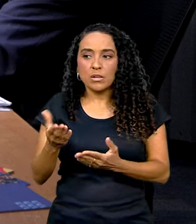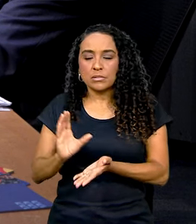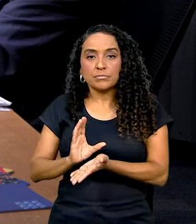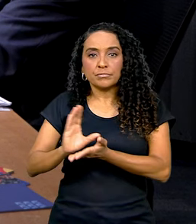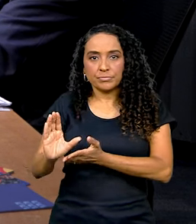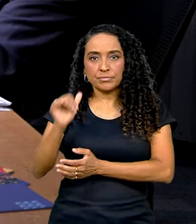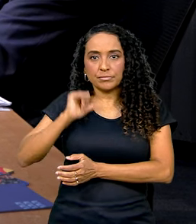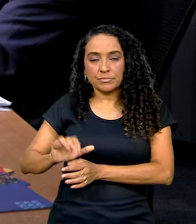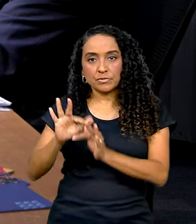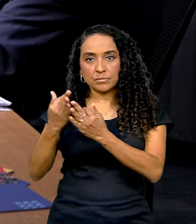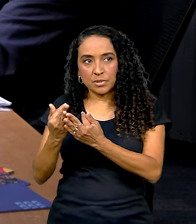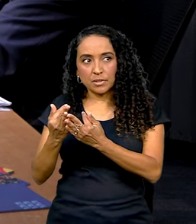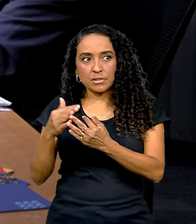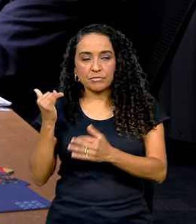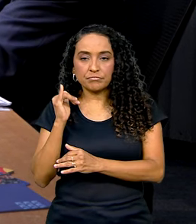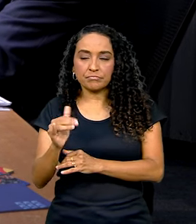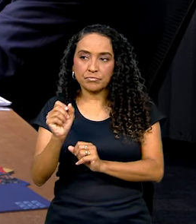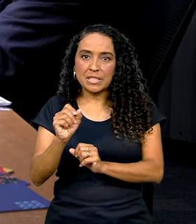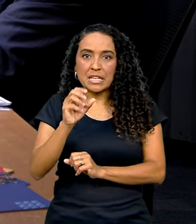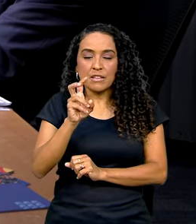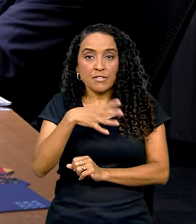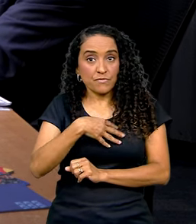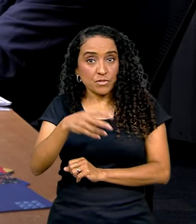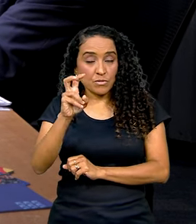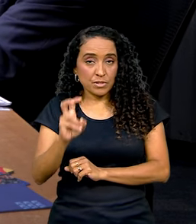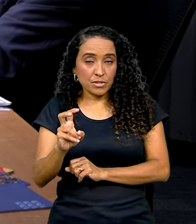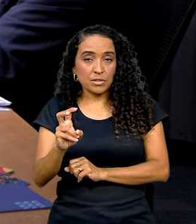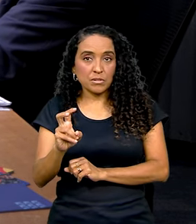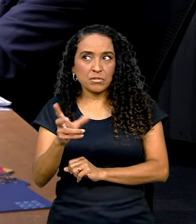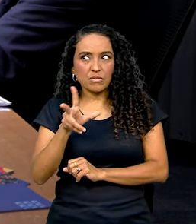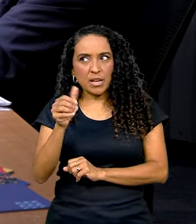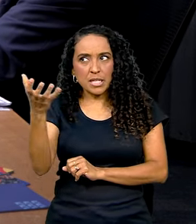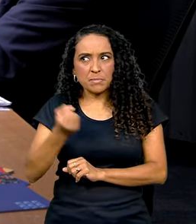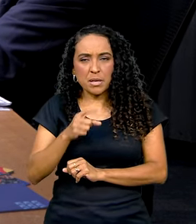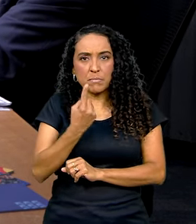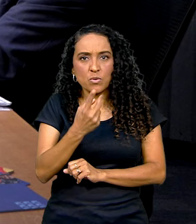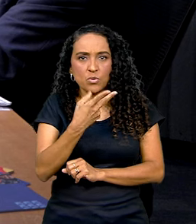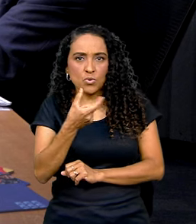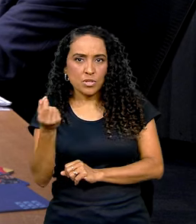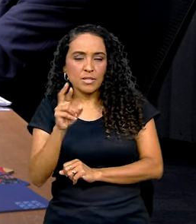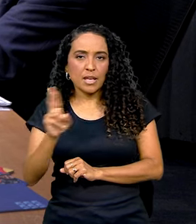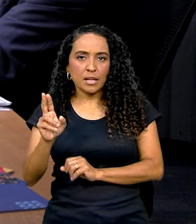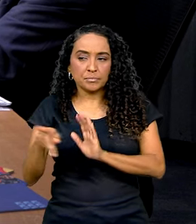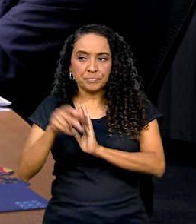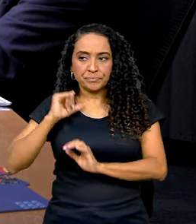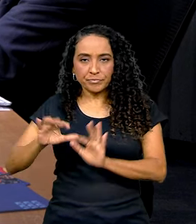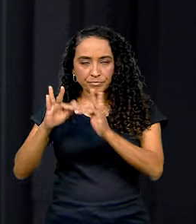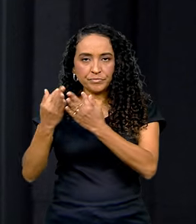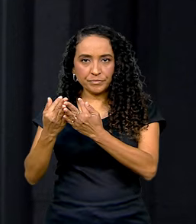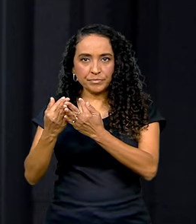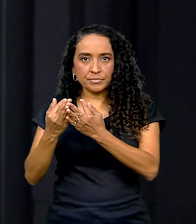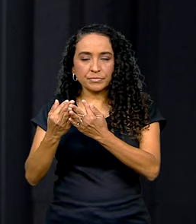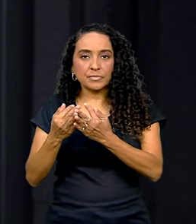a gente Repassa o bolsa família ali vamos dizer para ela são cinco filhos ela deve receber em torno de R 12.00